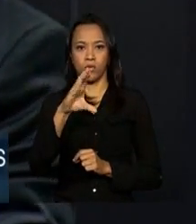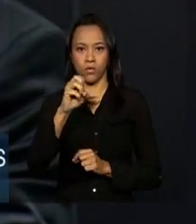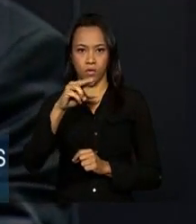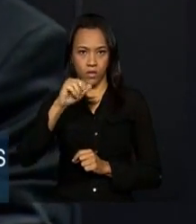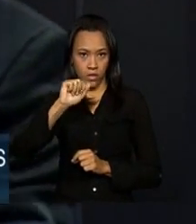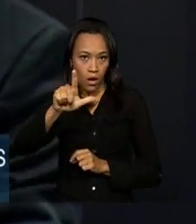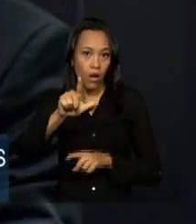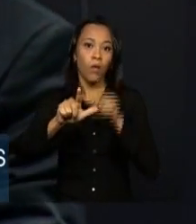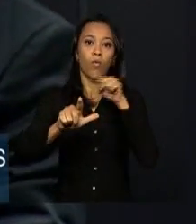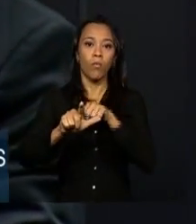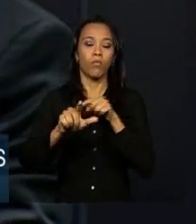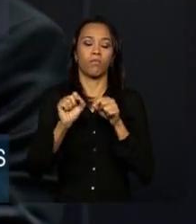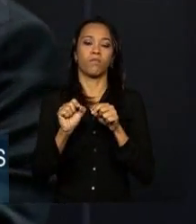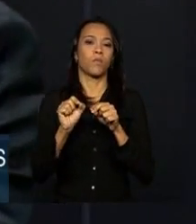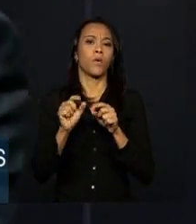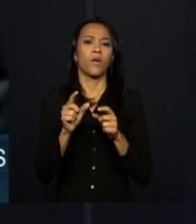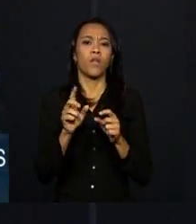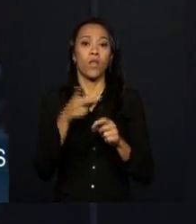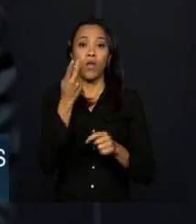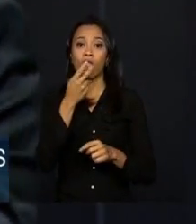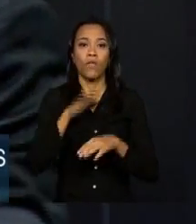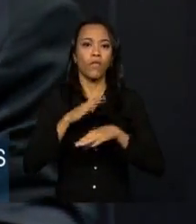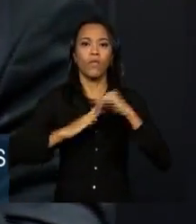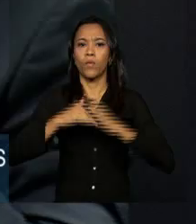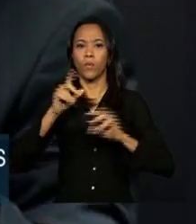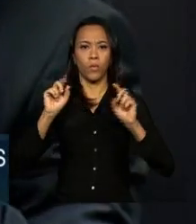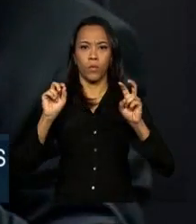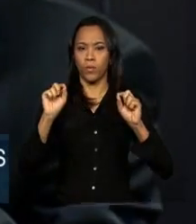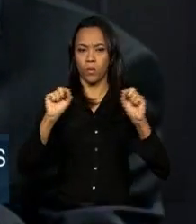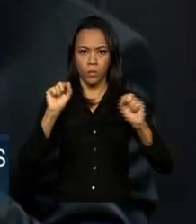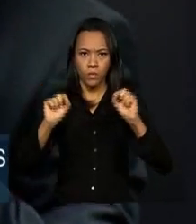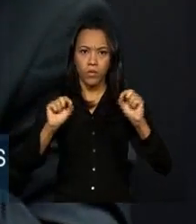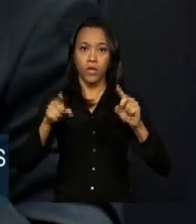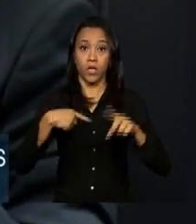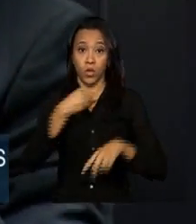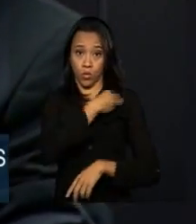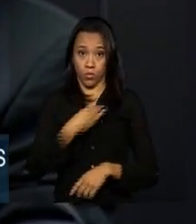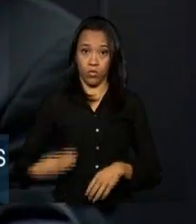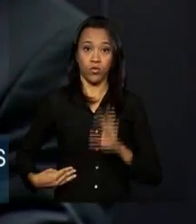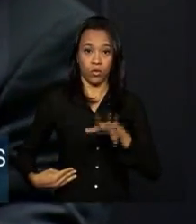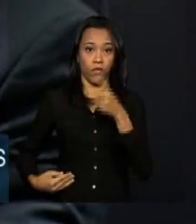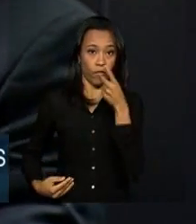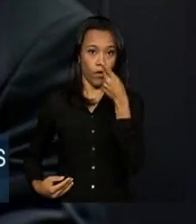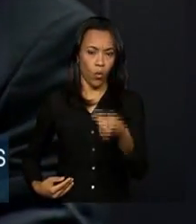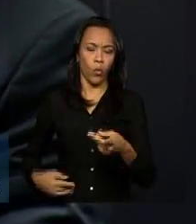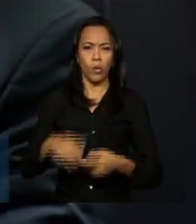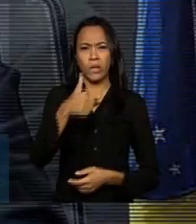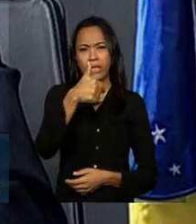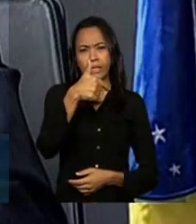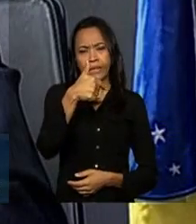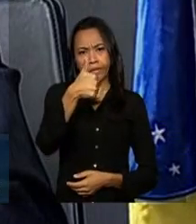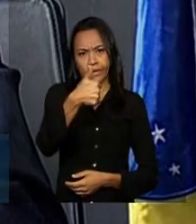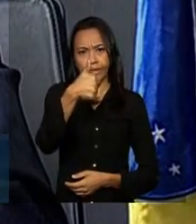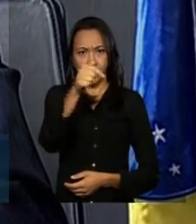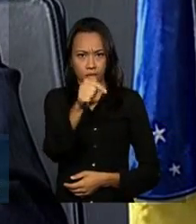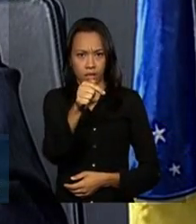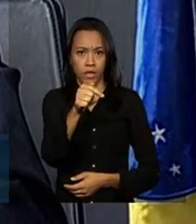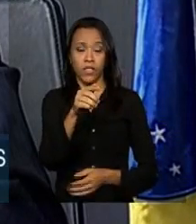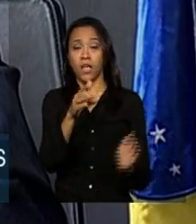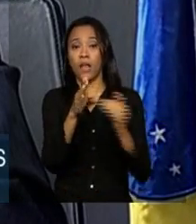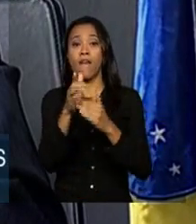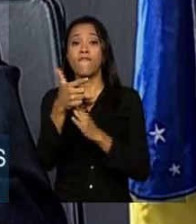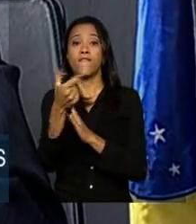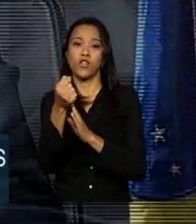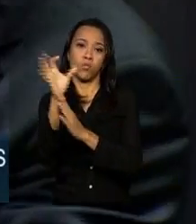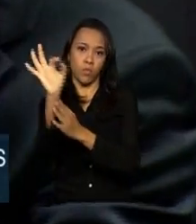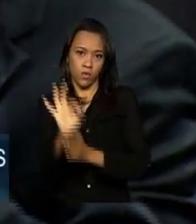contingenciamento nele nós estamos falando do incremento Como já foi dito pro Ministro entre 17 e 20% próxima tela nós